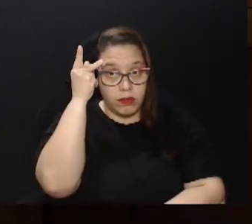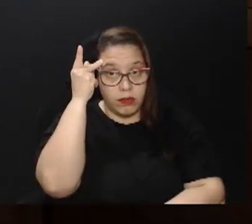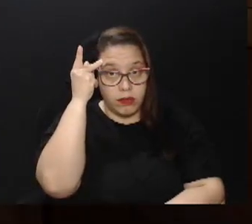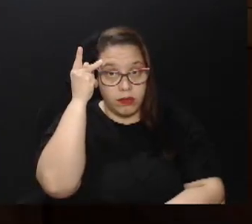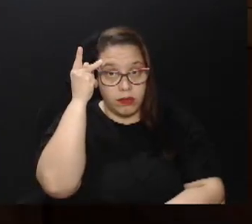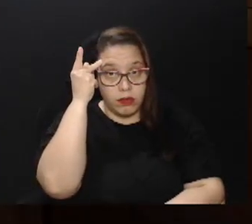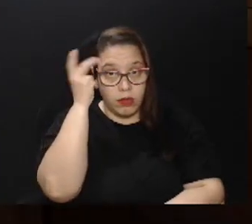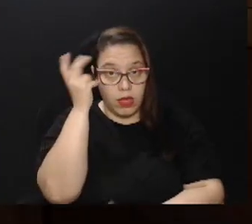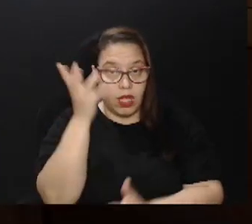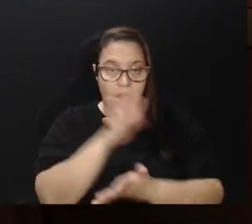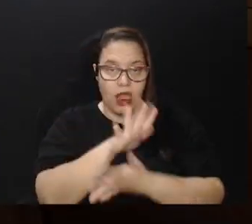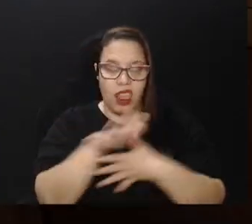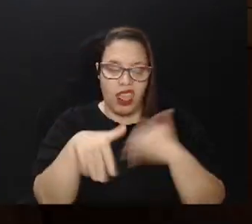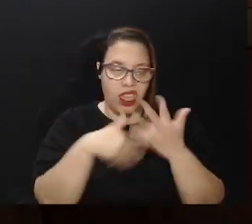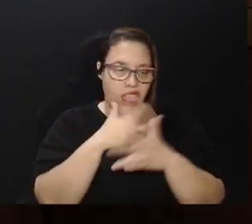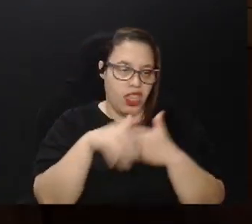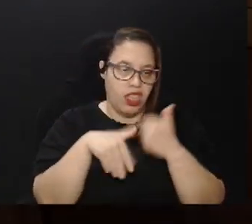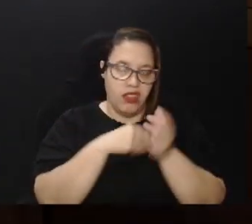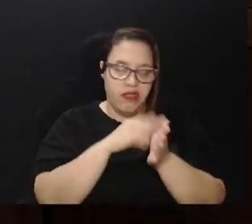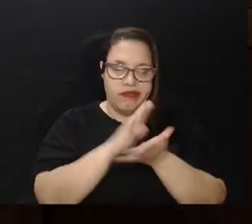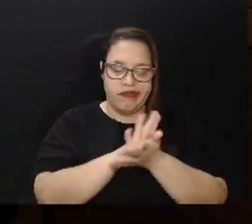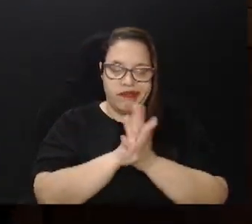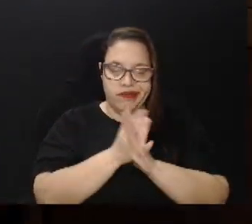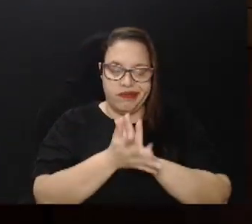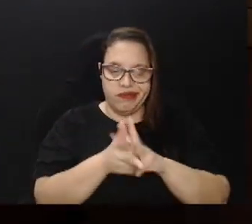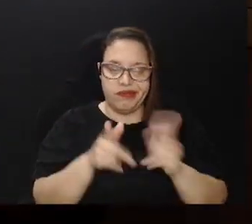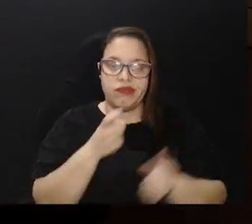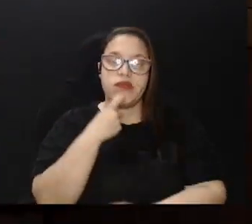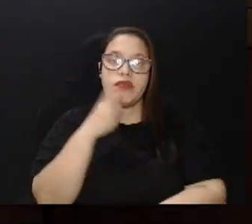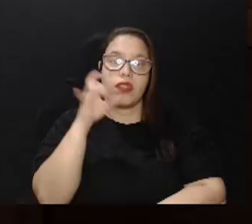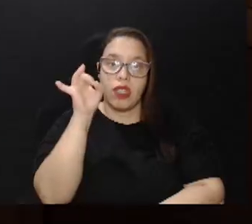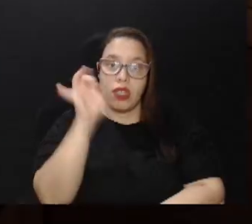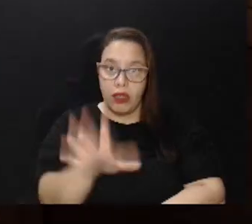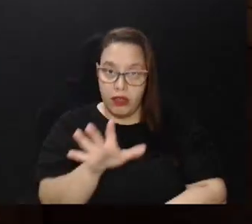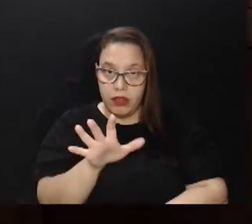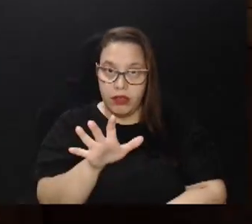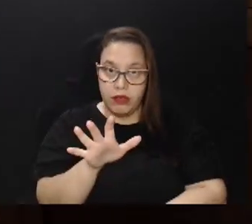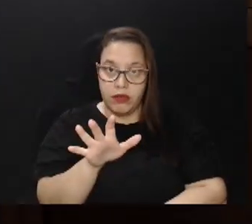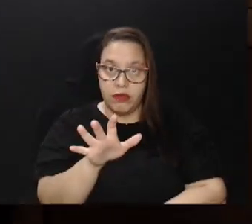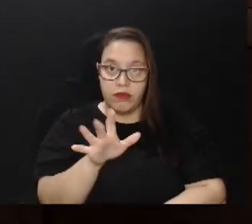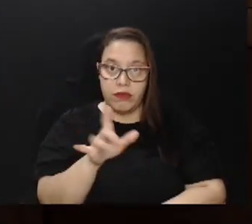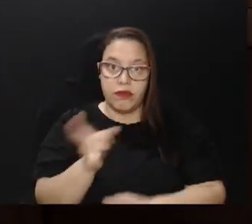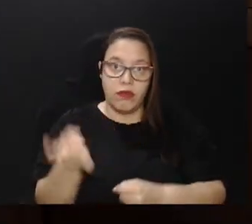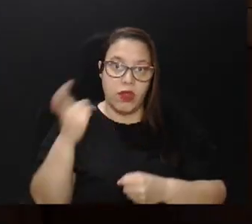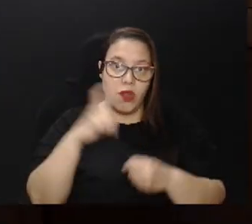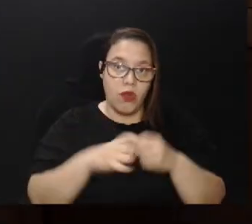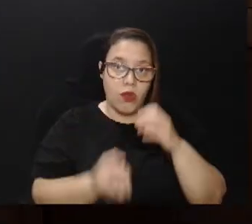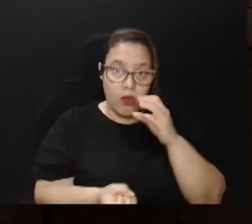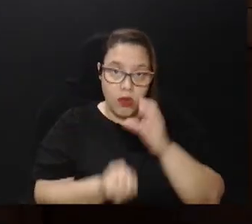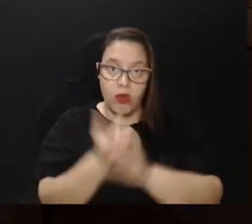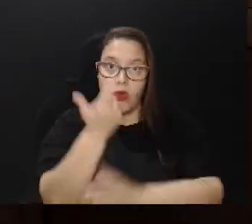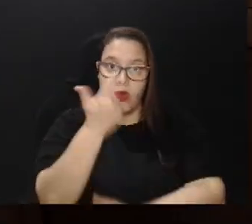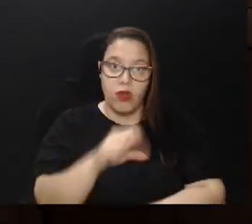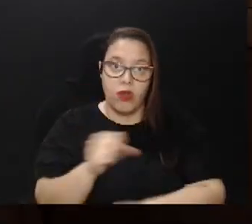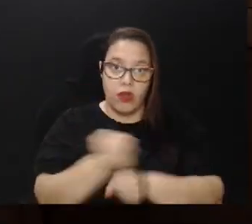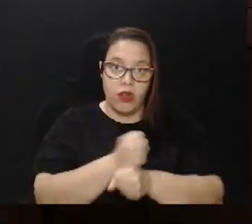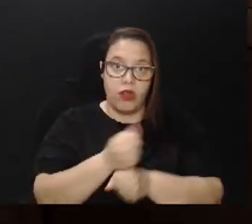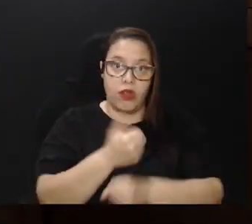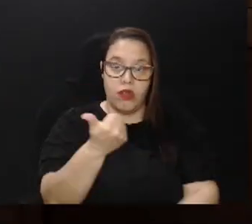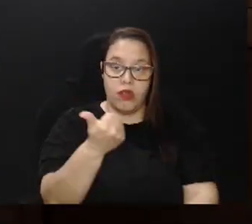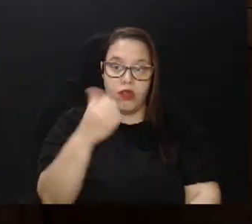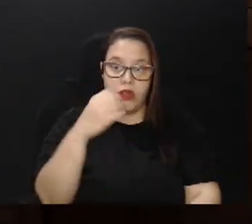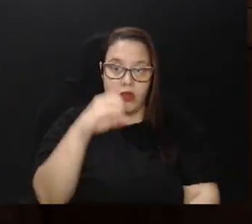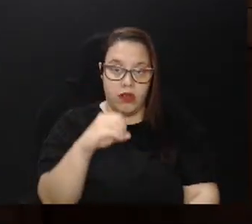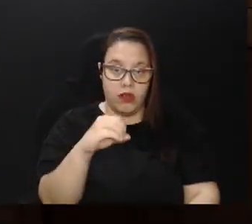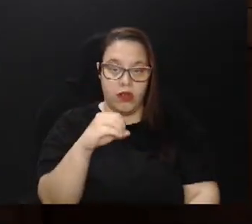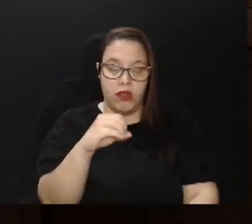a cidade. Campinas somente vai se ressurgir nos anos 10. Nos